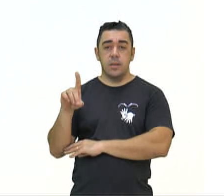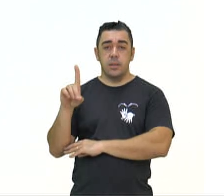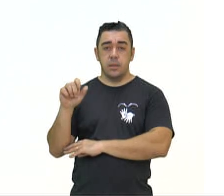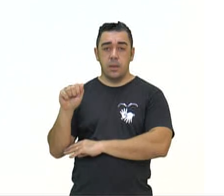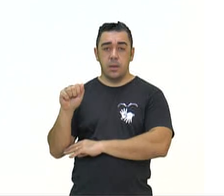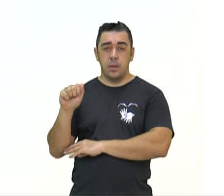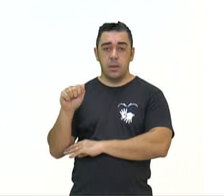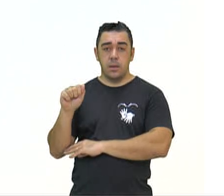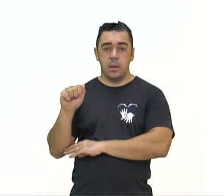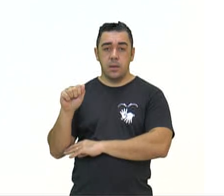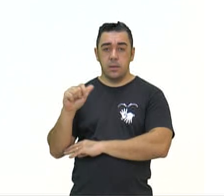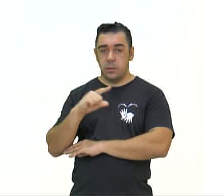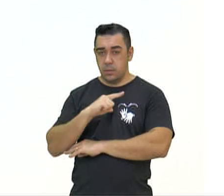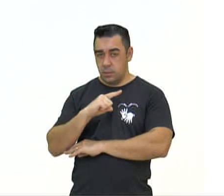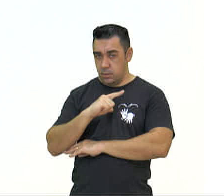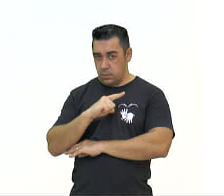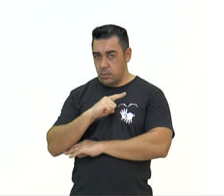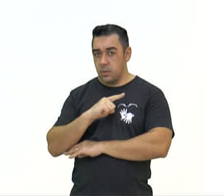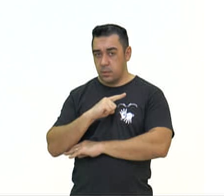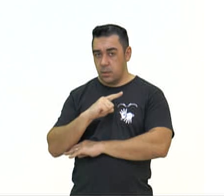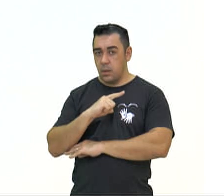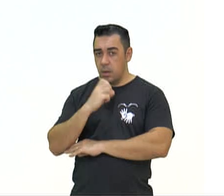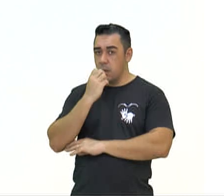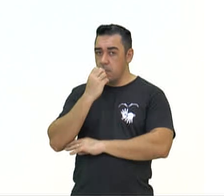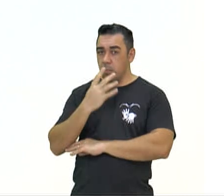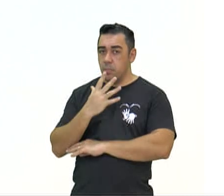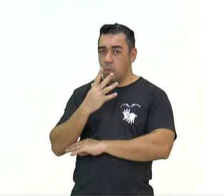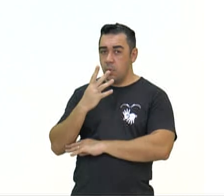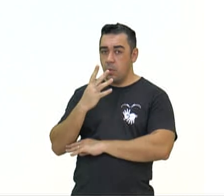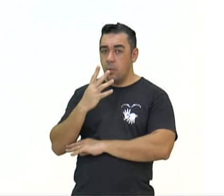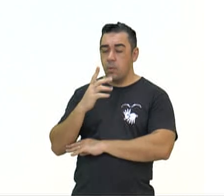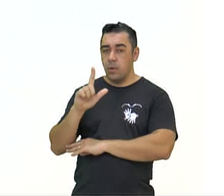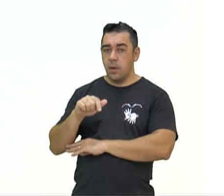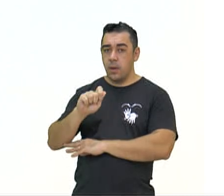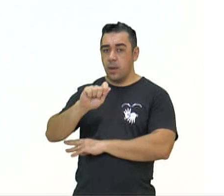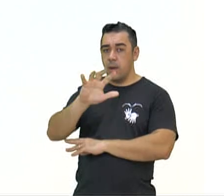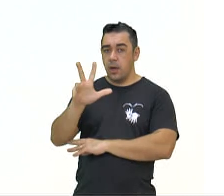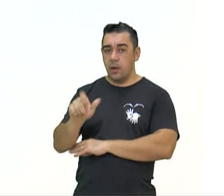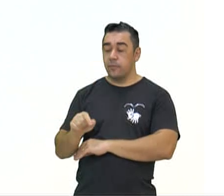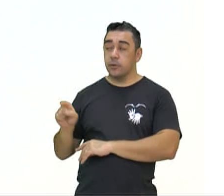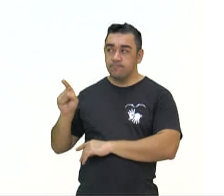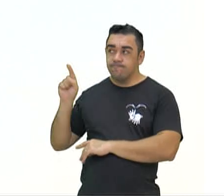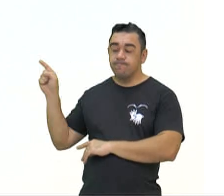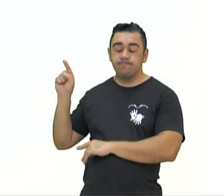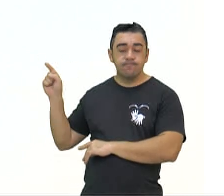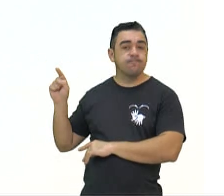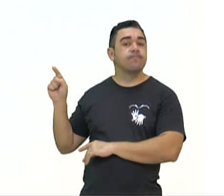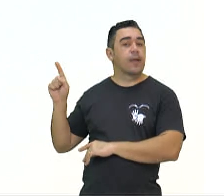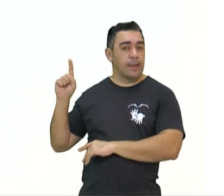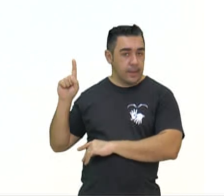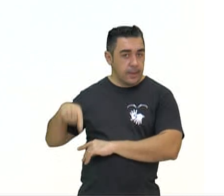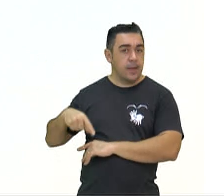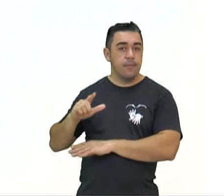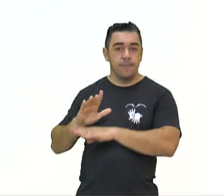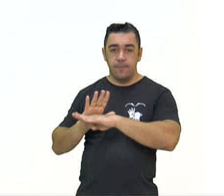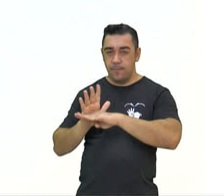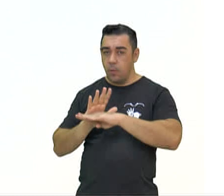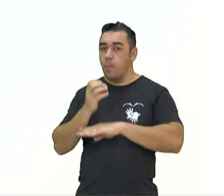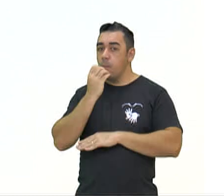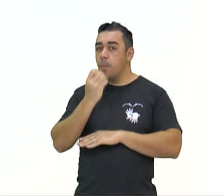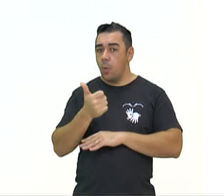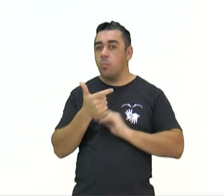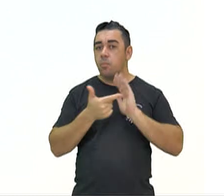Se eu tiver 5 filmes bons sobre a África na minha cabeça, esse aqui está entre os 3 melhores. Sente com sua